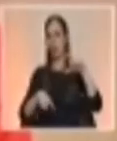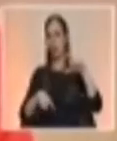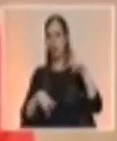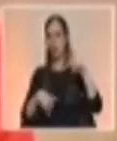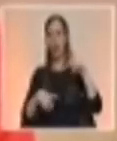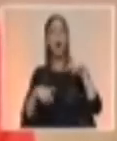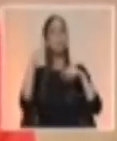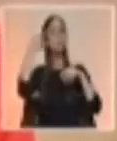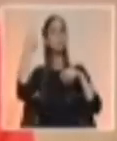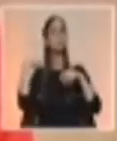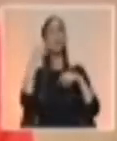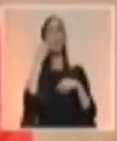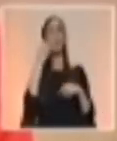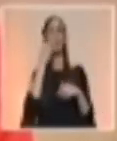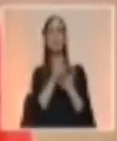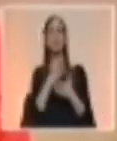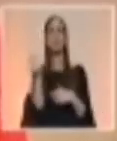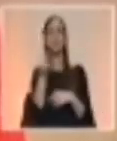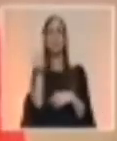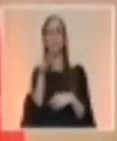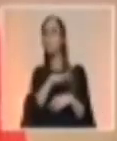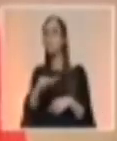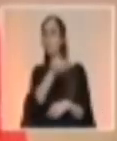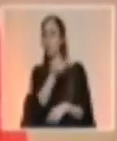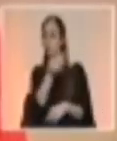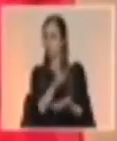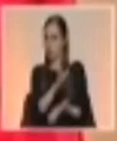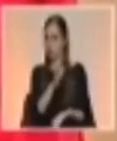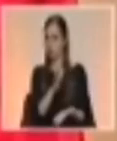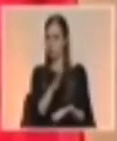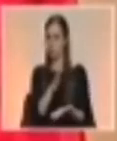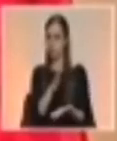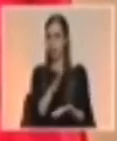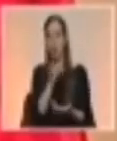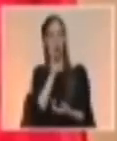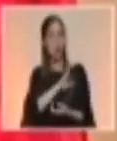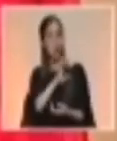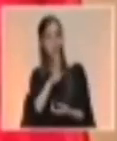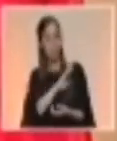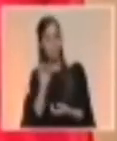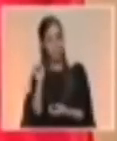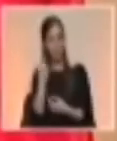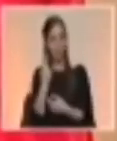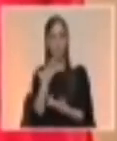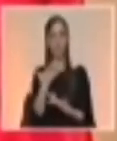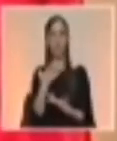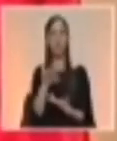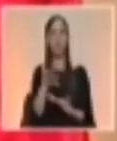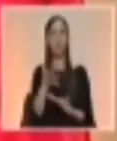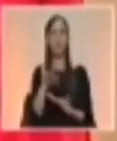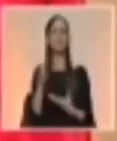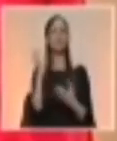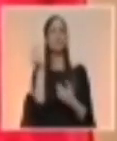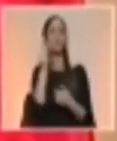Antes tiveram jovens de onde só? Do Porto. Só do Porto? Exatamente. Portanto, tiveram uma espécie de experiência piloto. Quantos jovens lá tiveram, lembra-se? Cerca